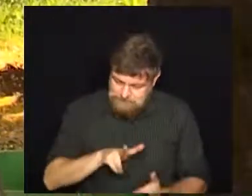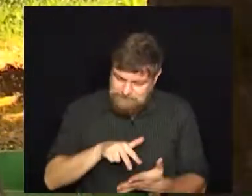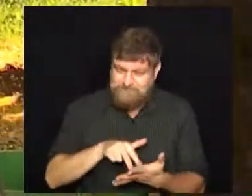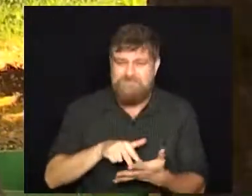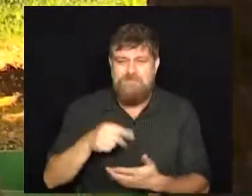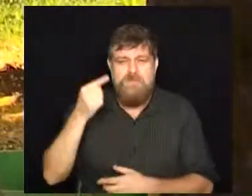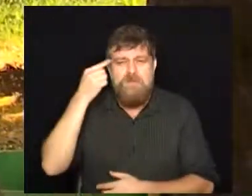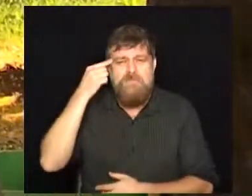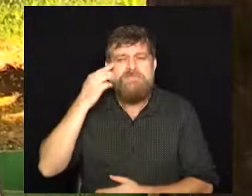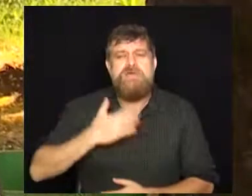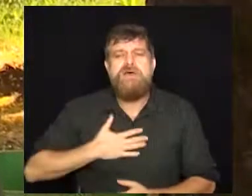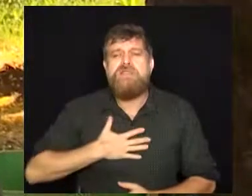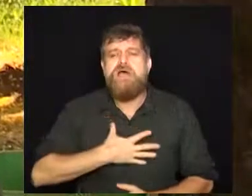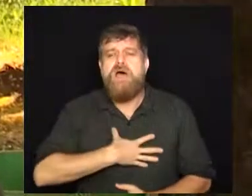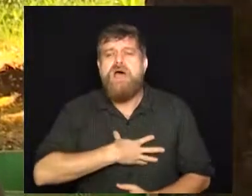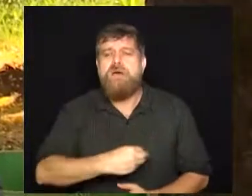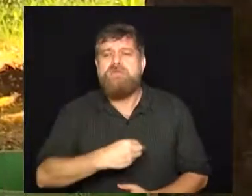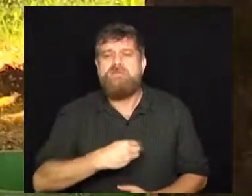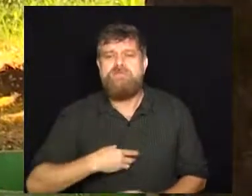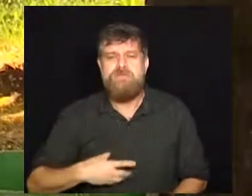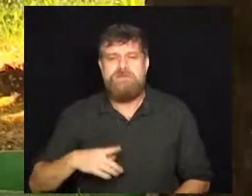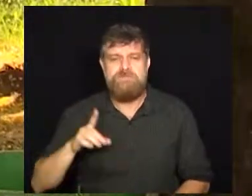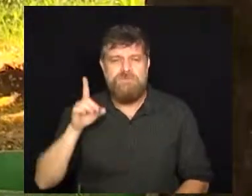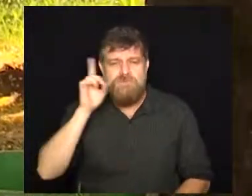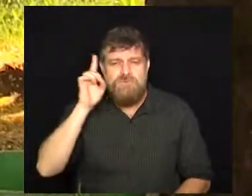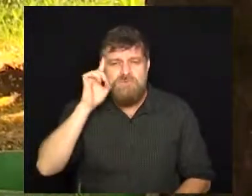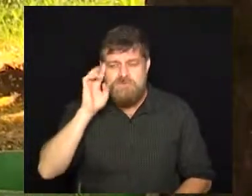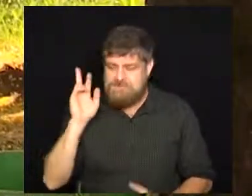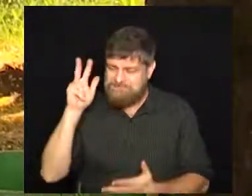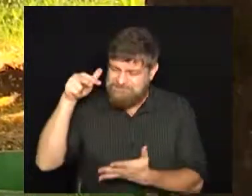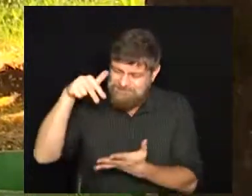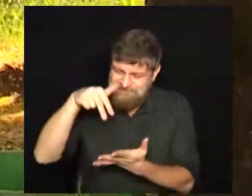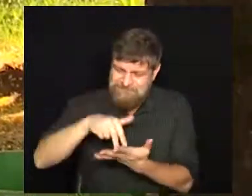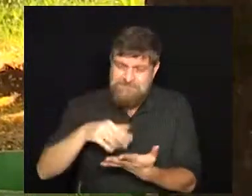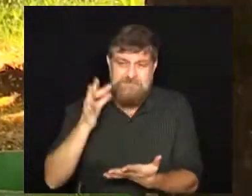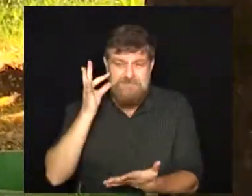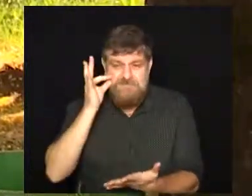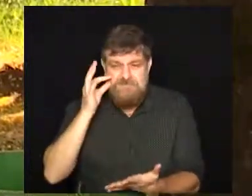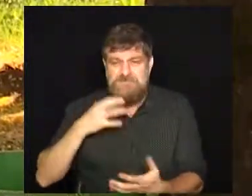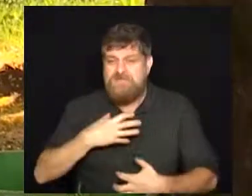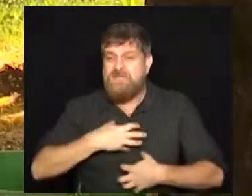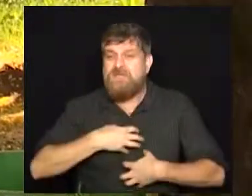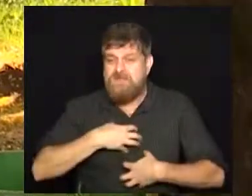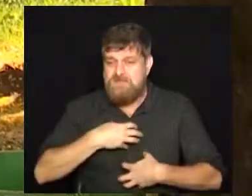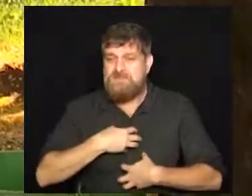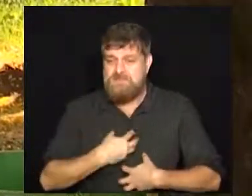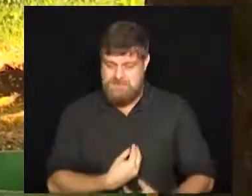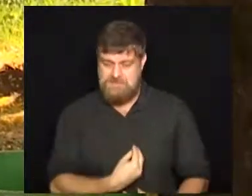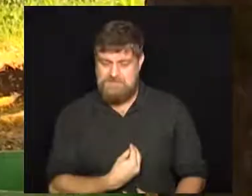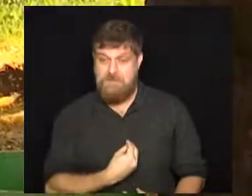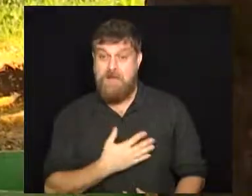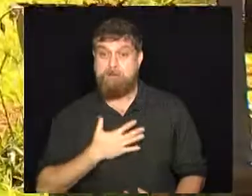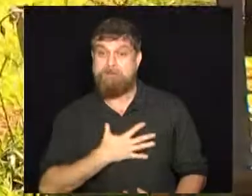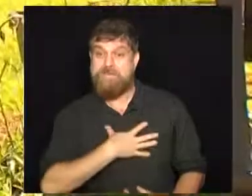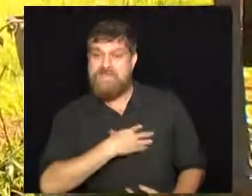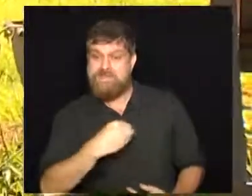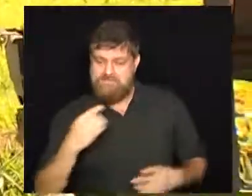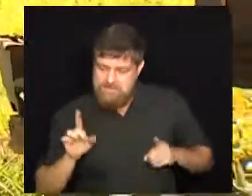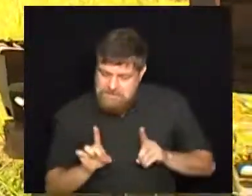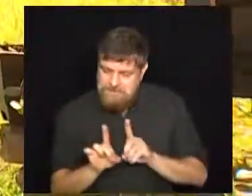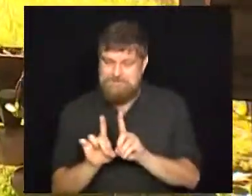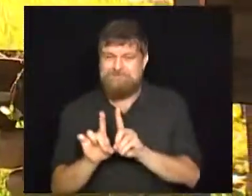filha aqui. Cada momento que eu venho aqui, eu sinto a presença dela comigo.